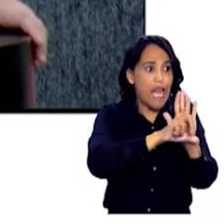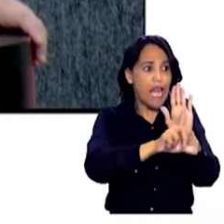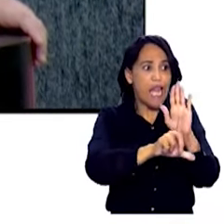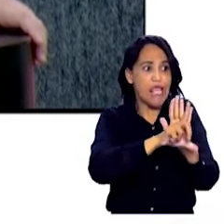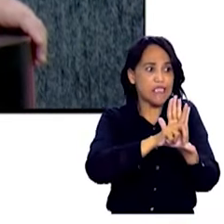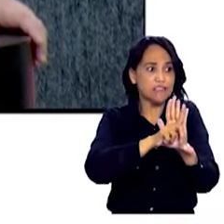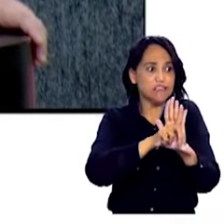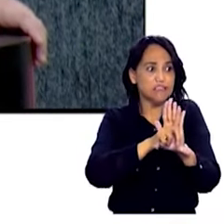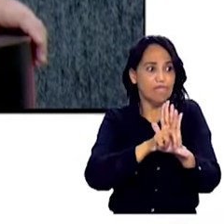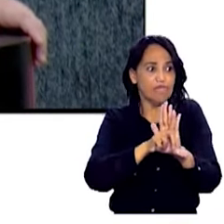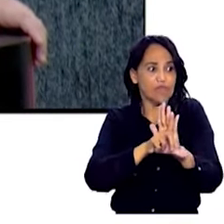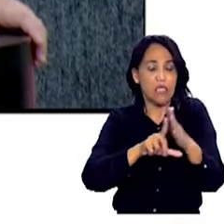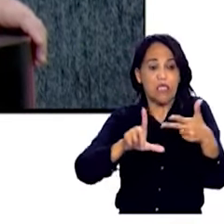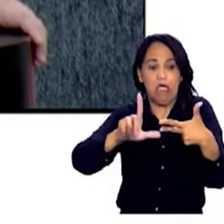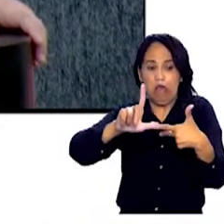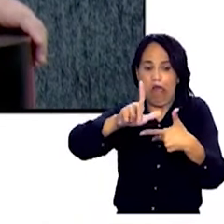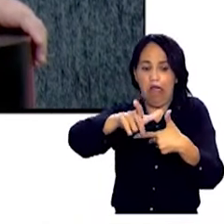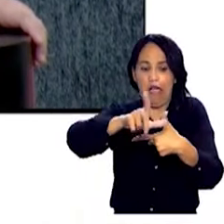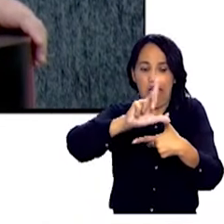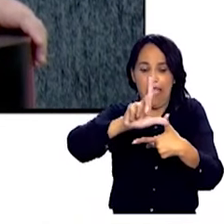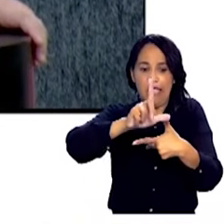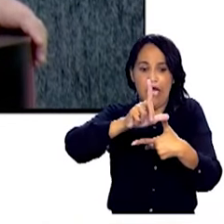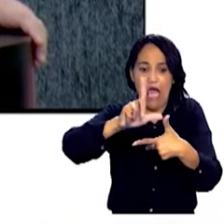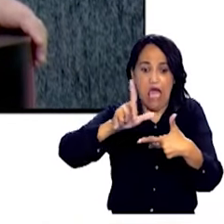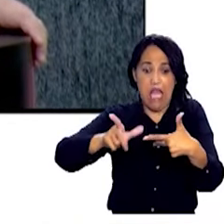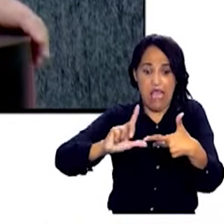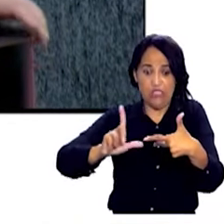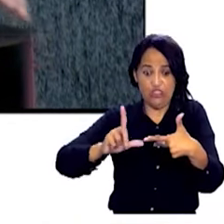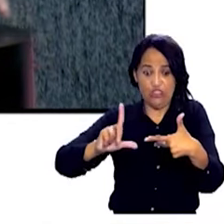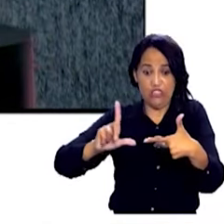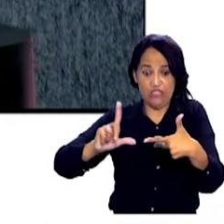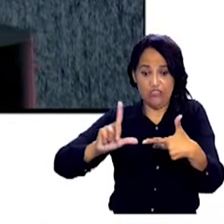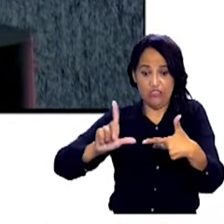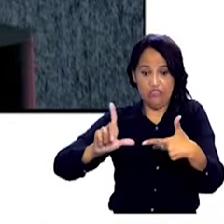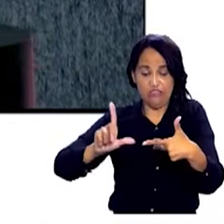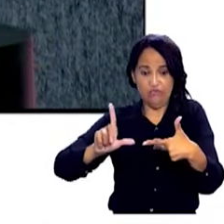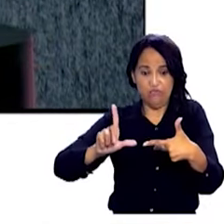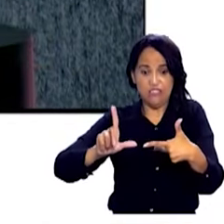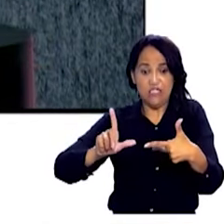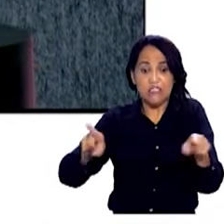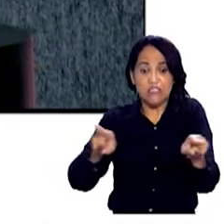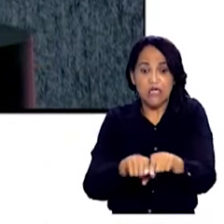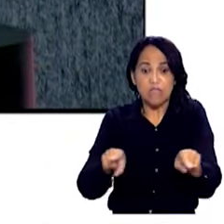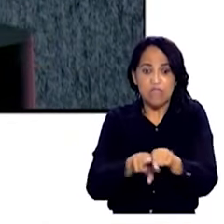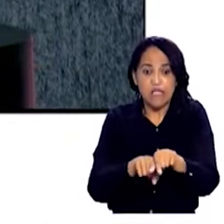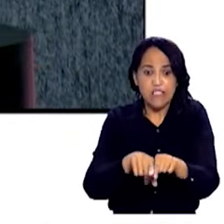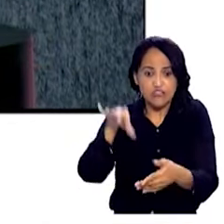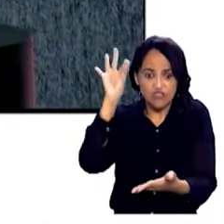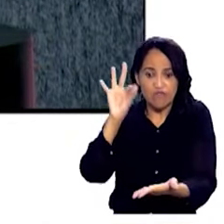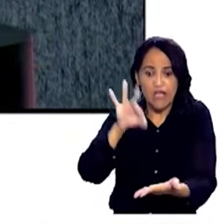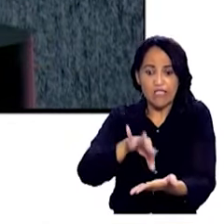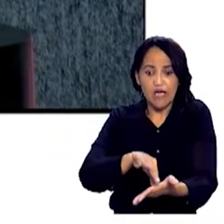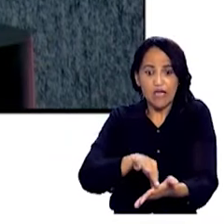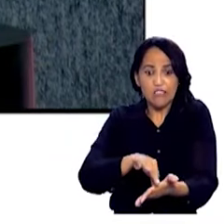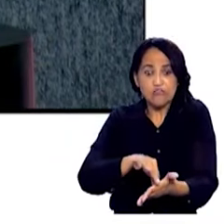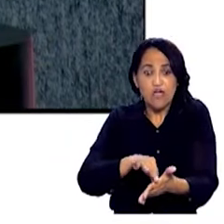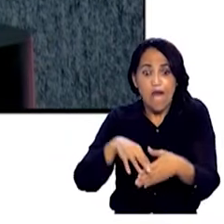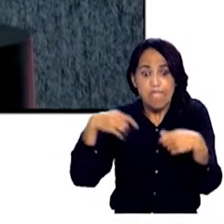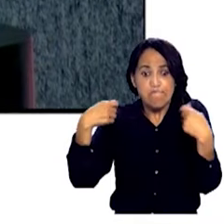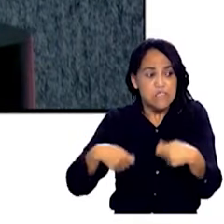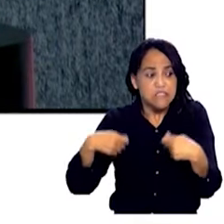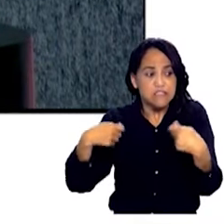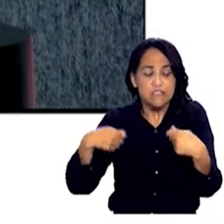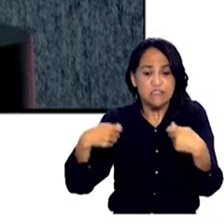permitem uma aproximação com o mundo do comon ló também é verdade que nós precisamos ler numa